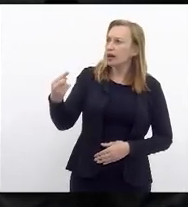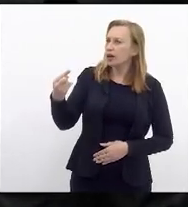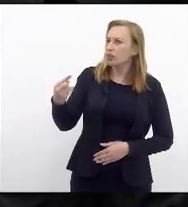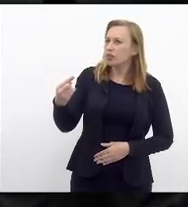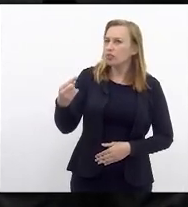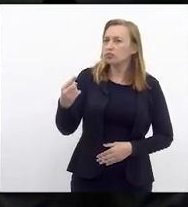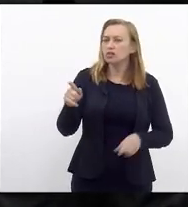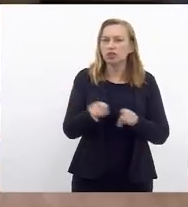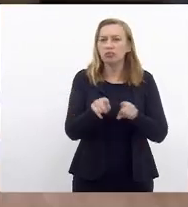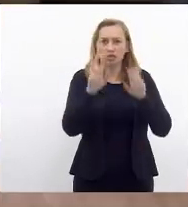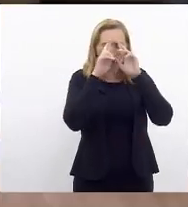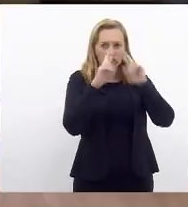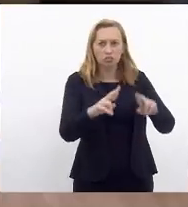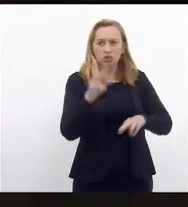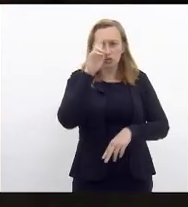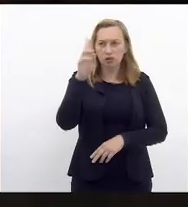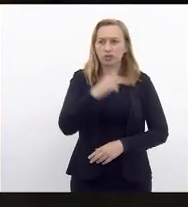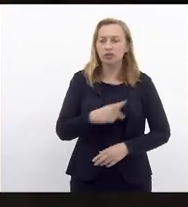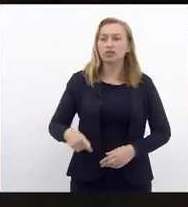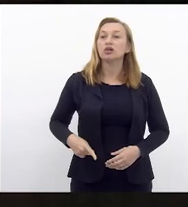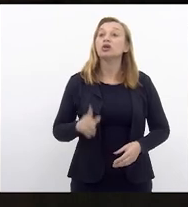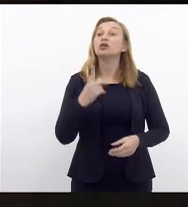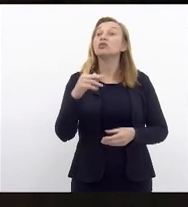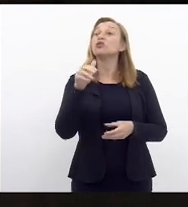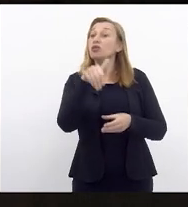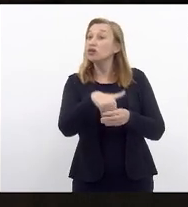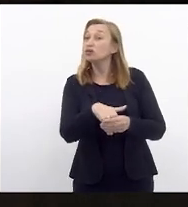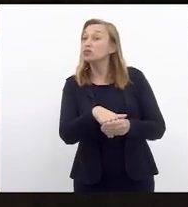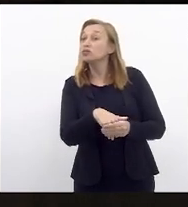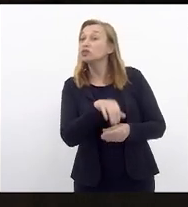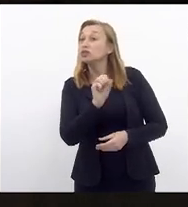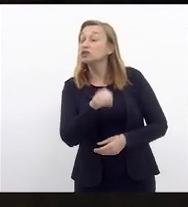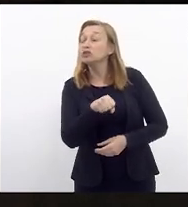esse parlamento, senhora presidente. Seu voto é sim.